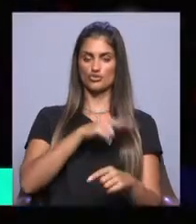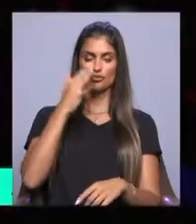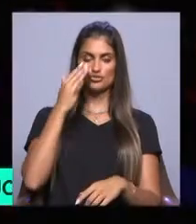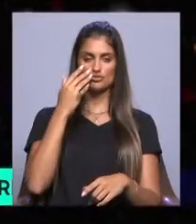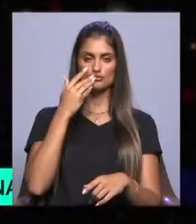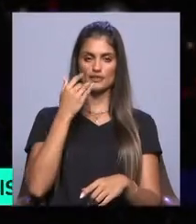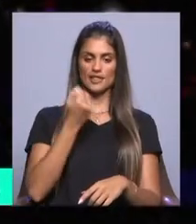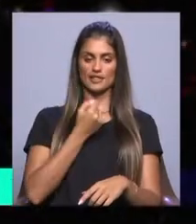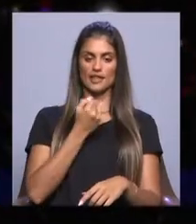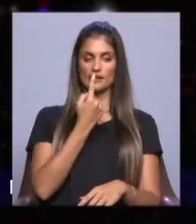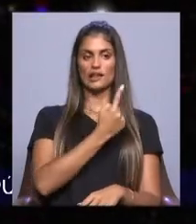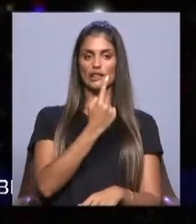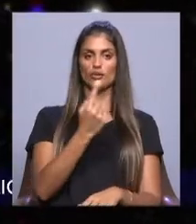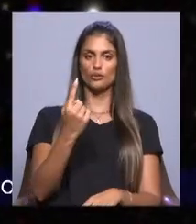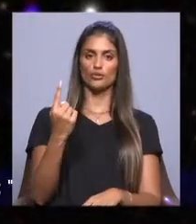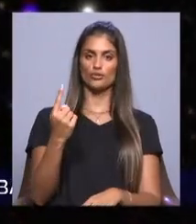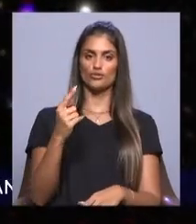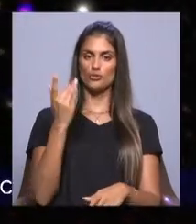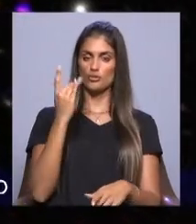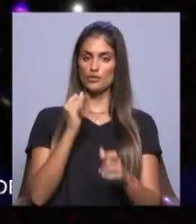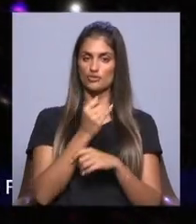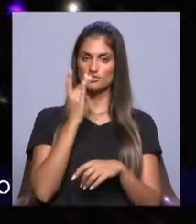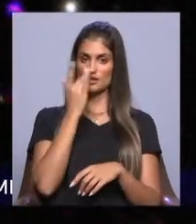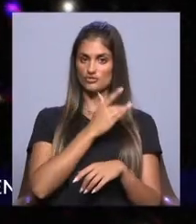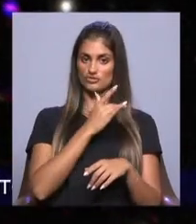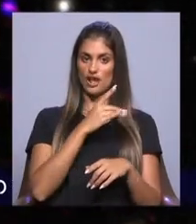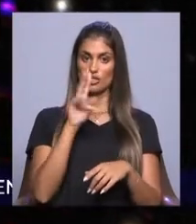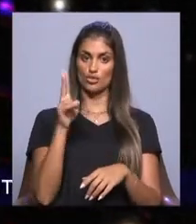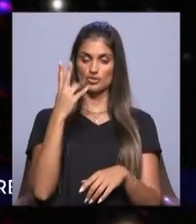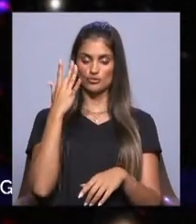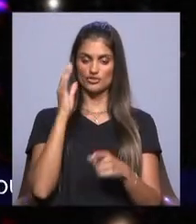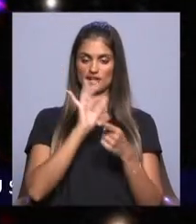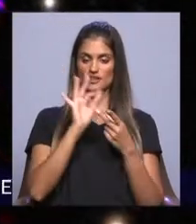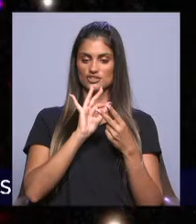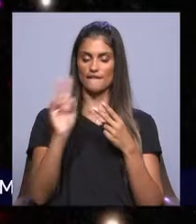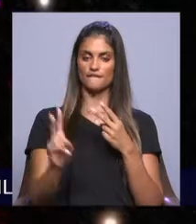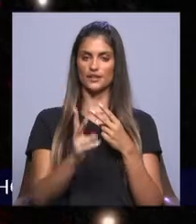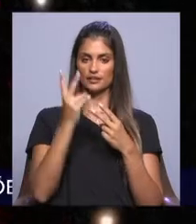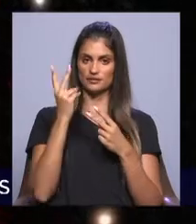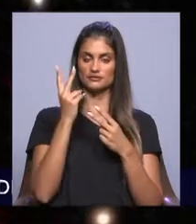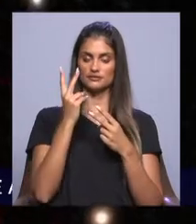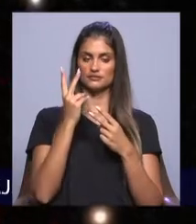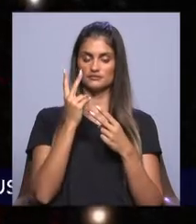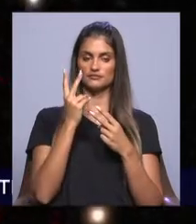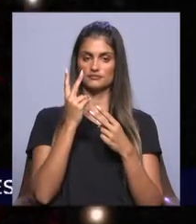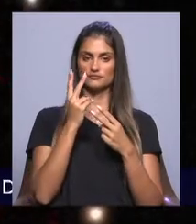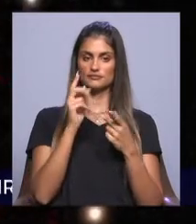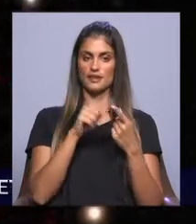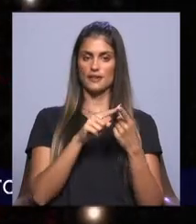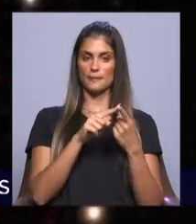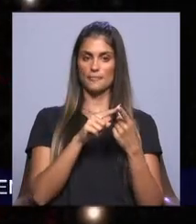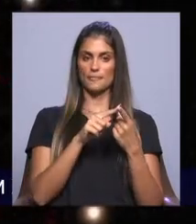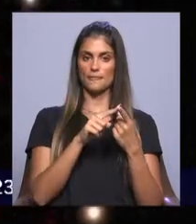identificam, bom, mais ou menos, nos buracos negros há sobretudo dois números, duas características físicas que os identificam. A massa